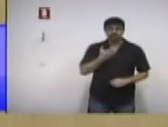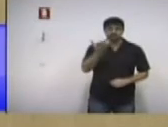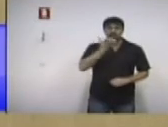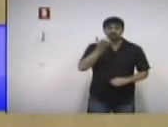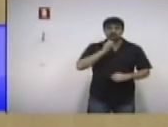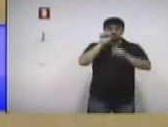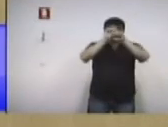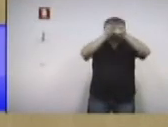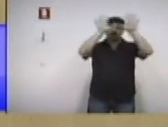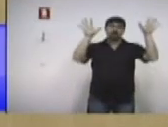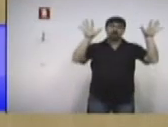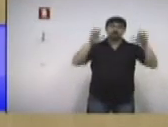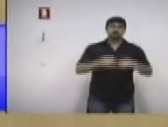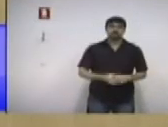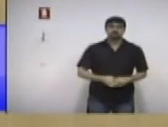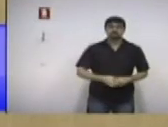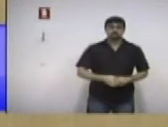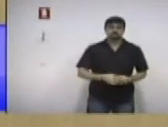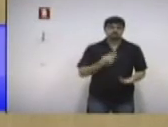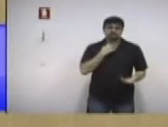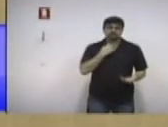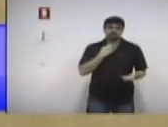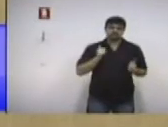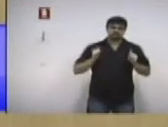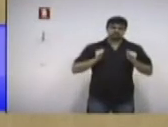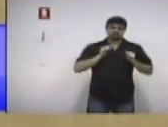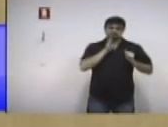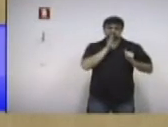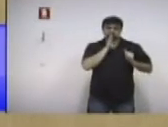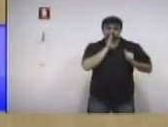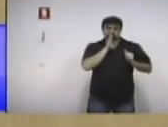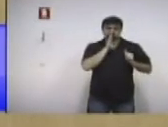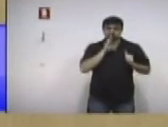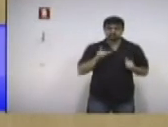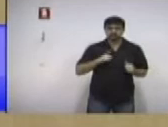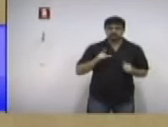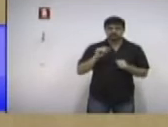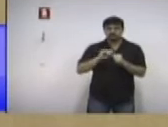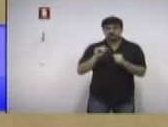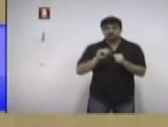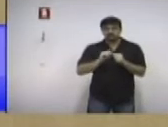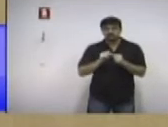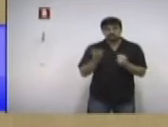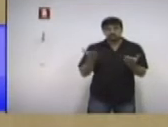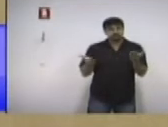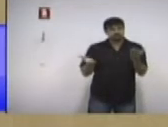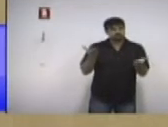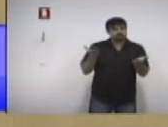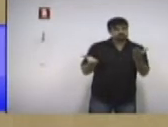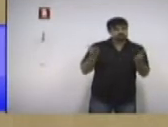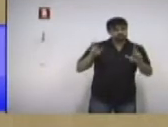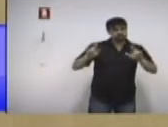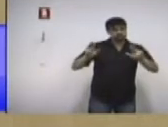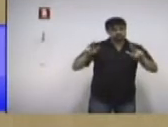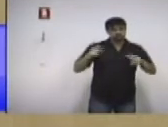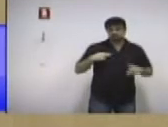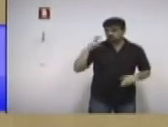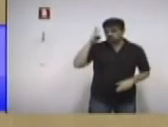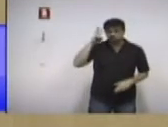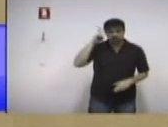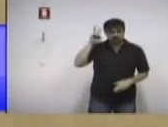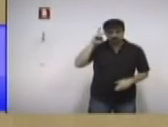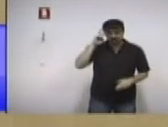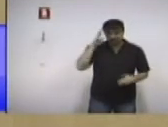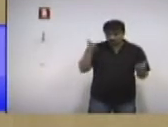transparente eu não poderia deixar de falar dos dois pesos e Duas Medidas não me